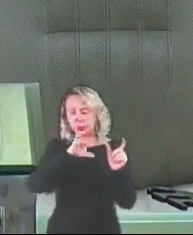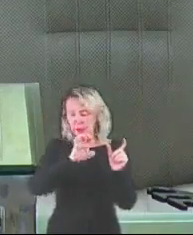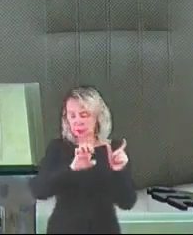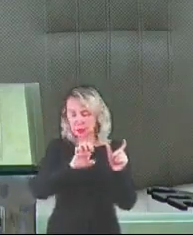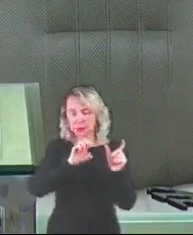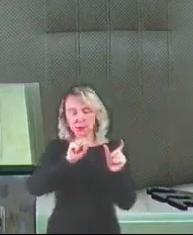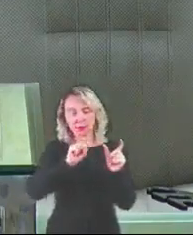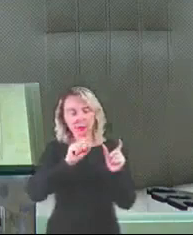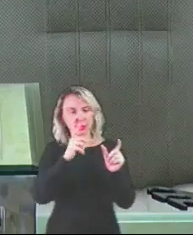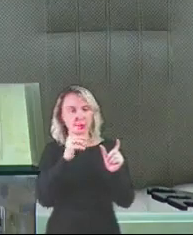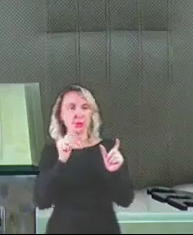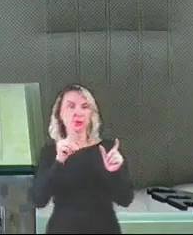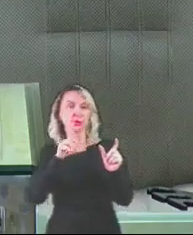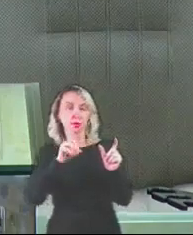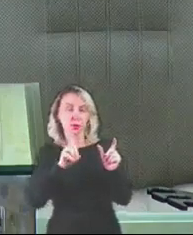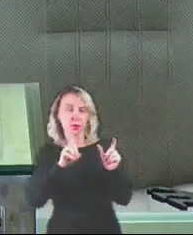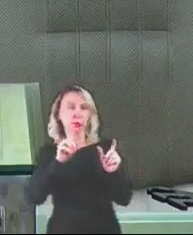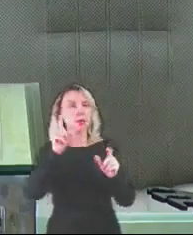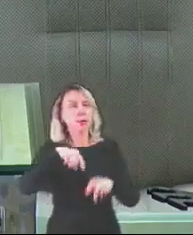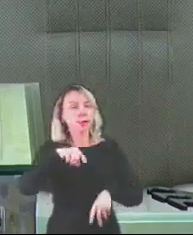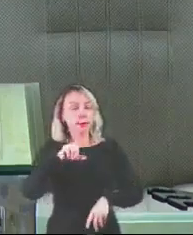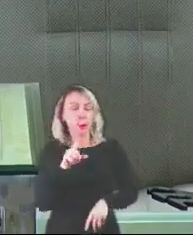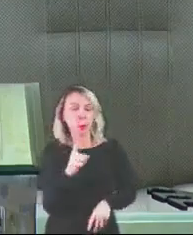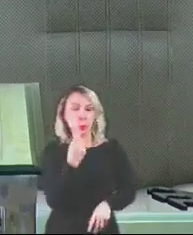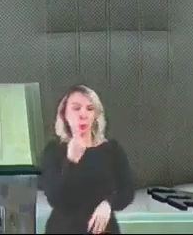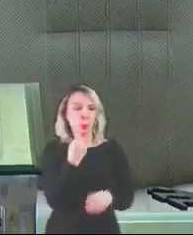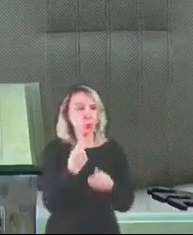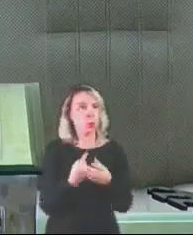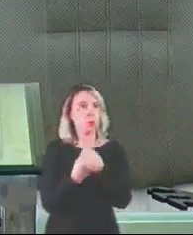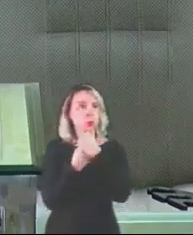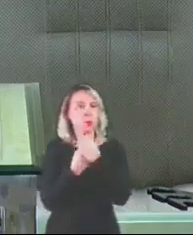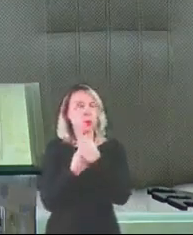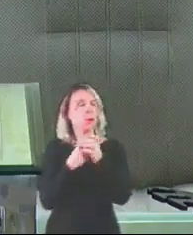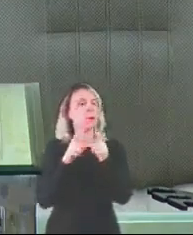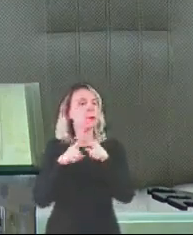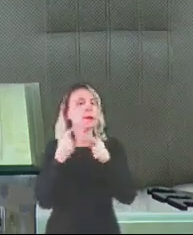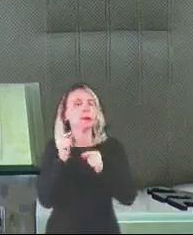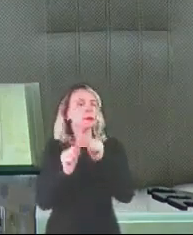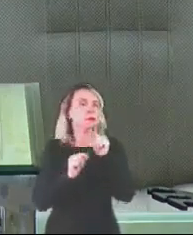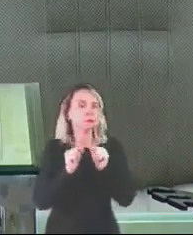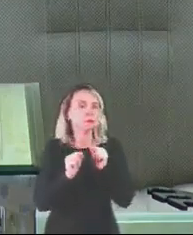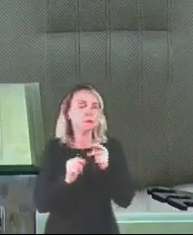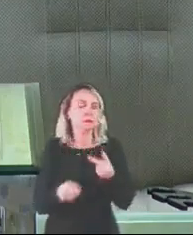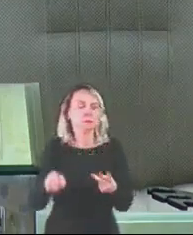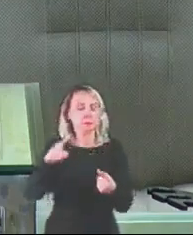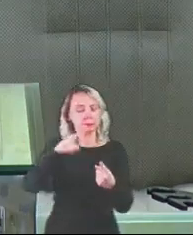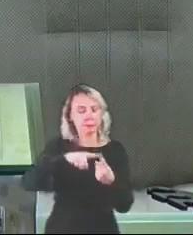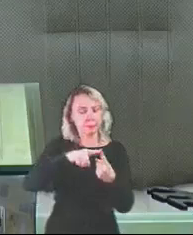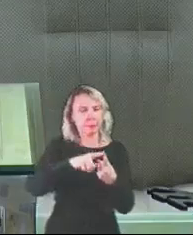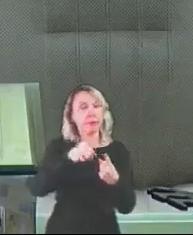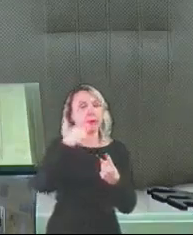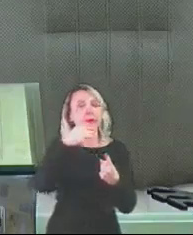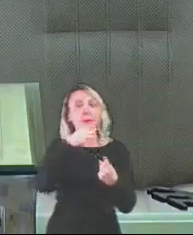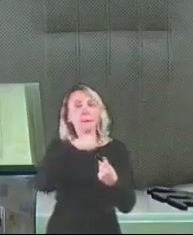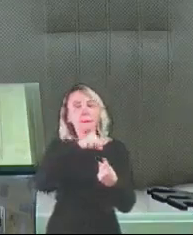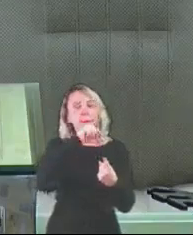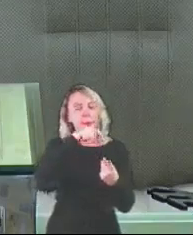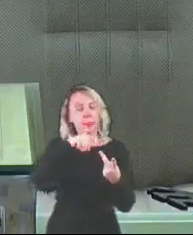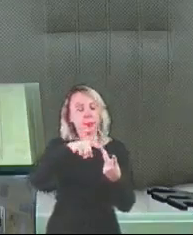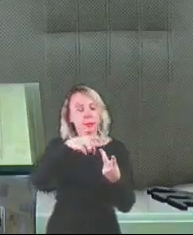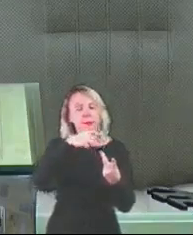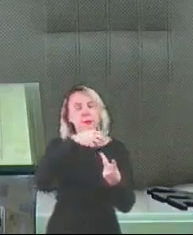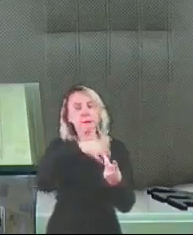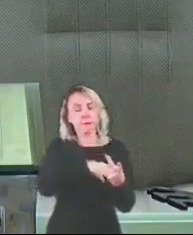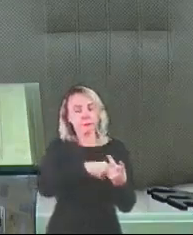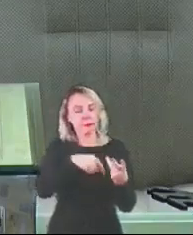de quê? Composta do Pai, do Filho e do Espírito Santo. Todos os judeus tinham pela manhã, quando ao